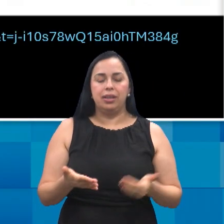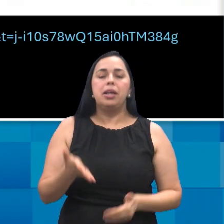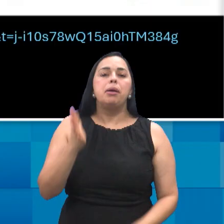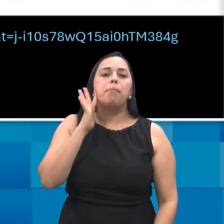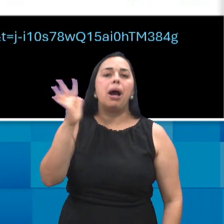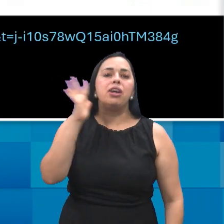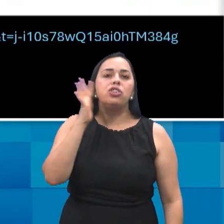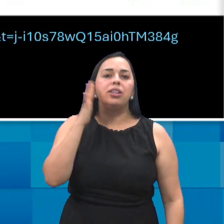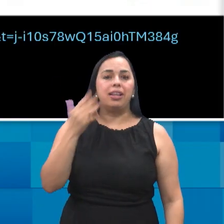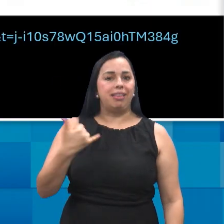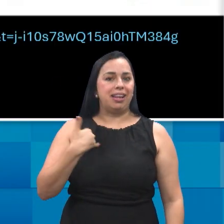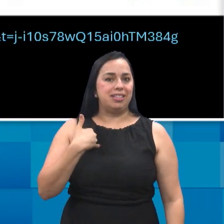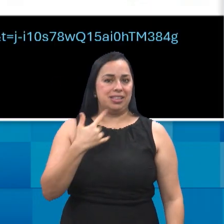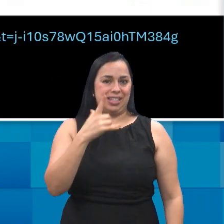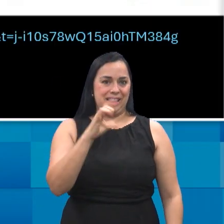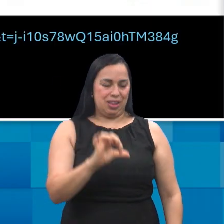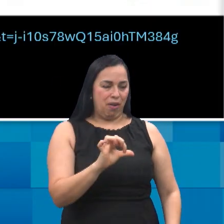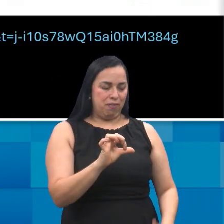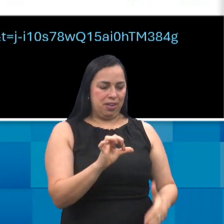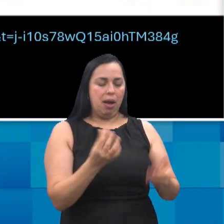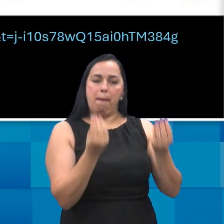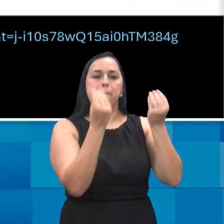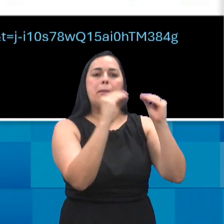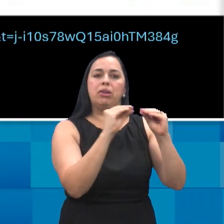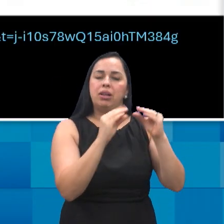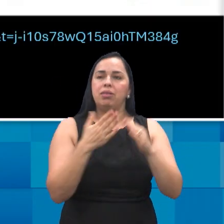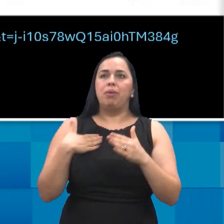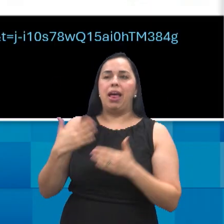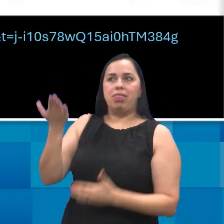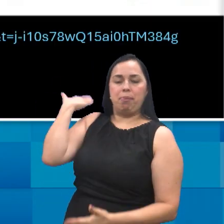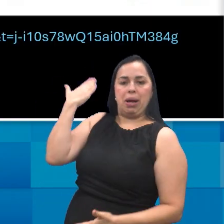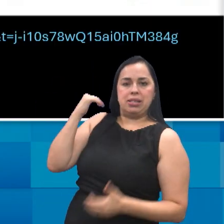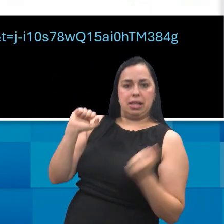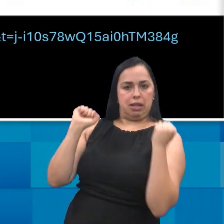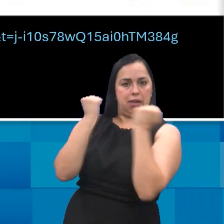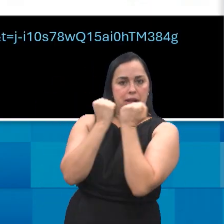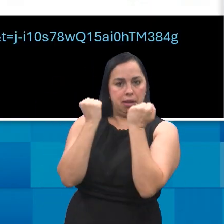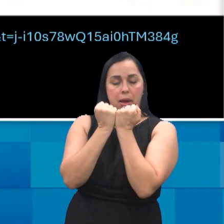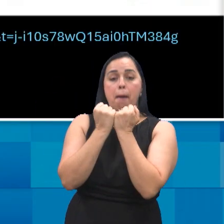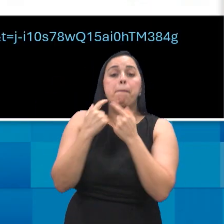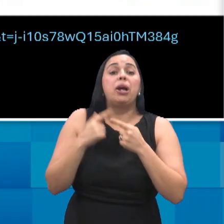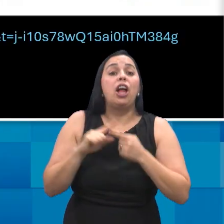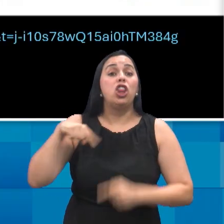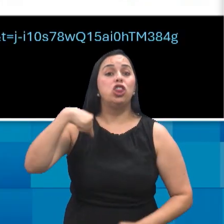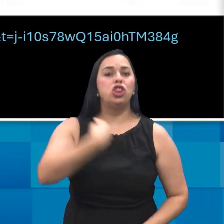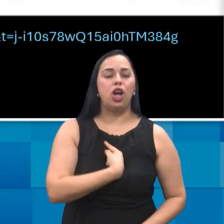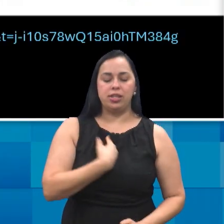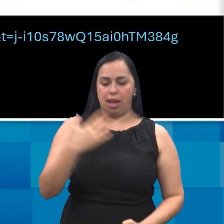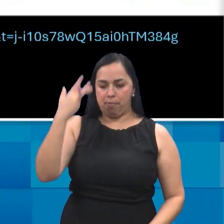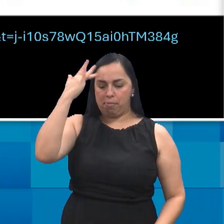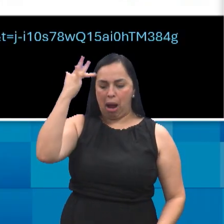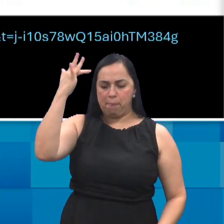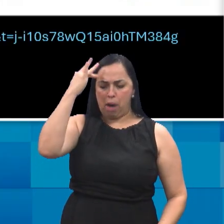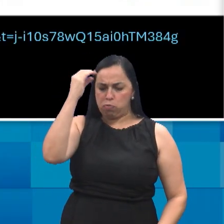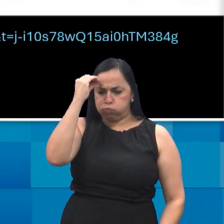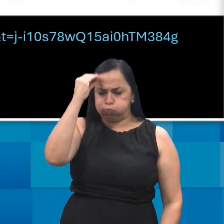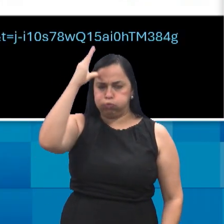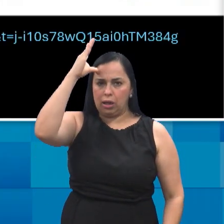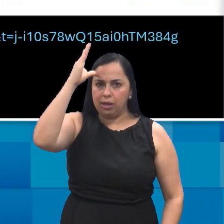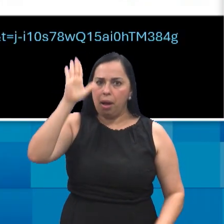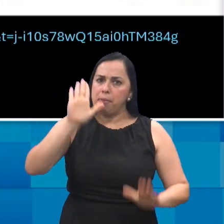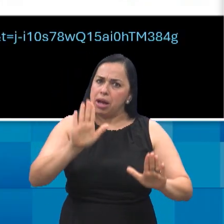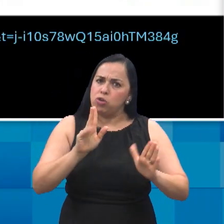O problema não é o que a gente defendeu no passado. Todo mundo cresce, amadurece e melhora. O problema é continuar defendendo as coisas